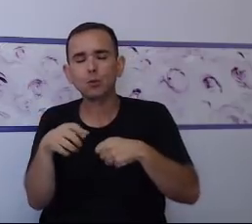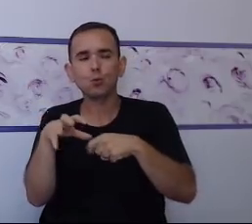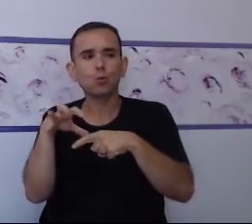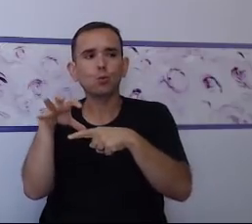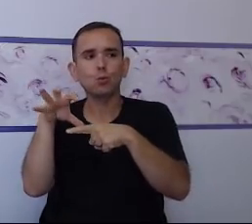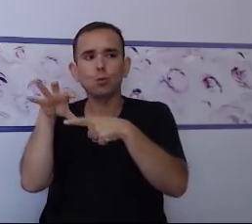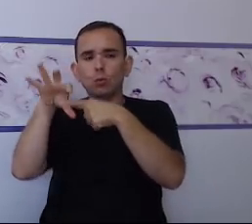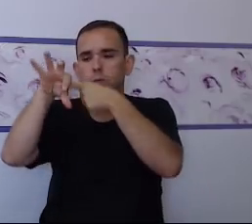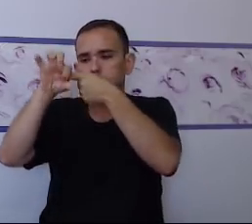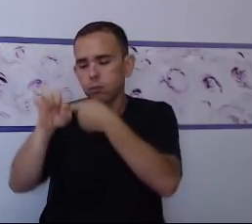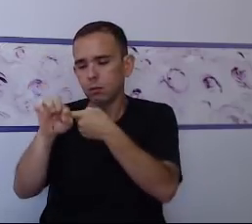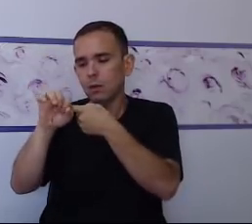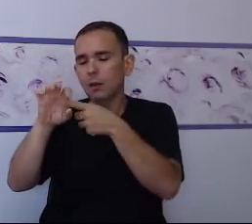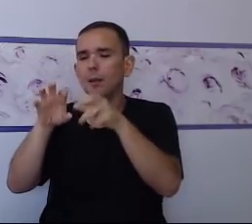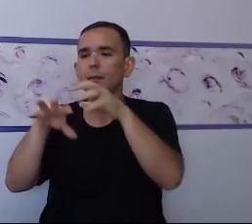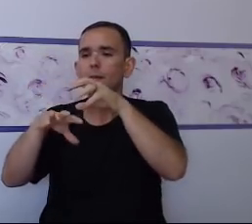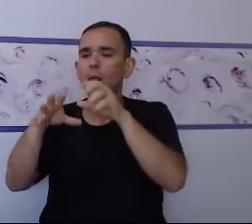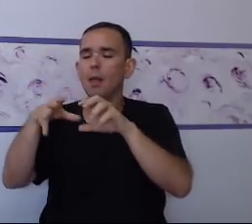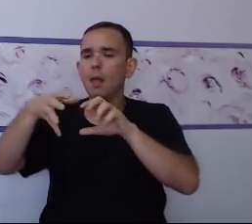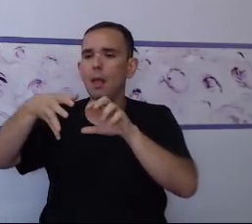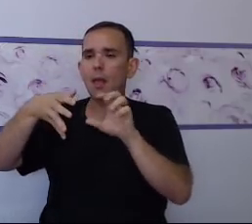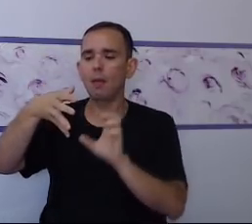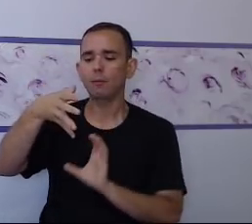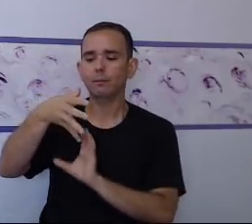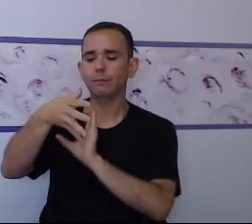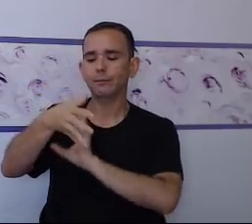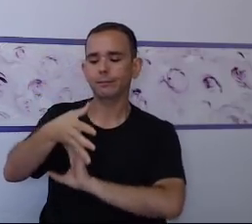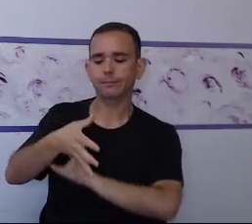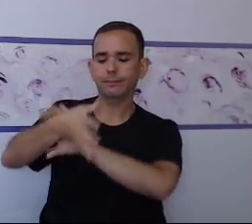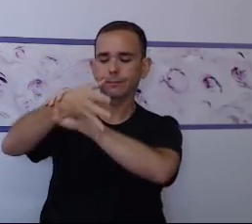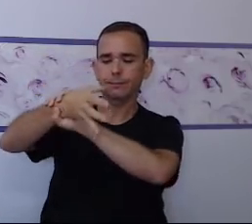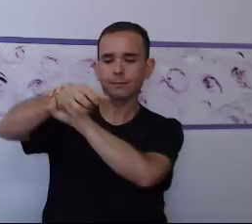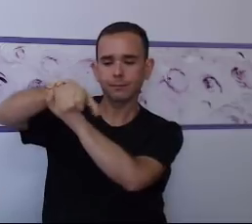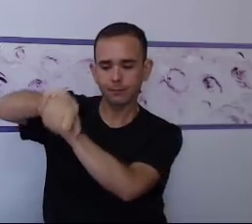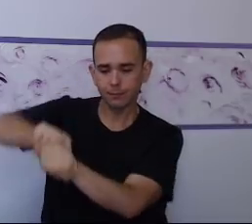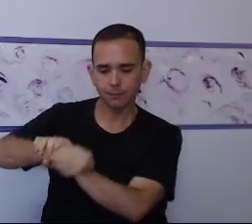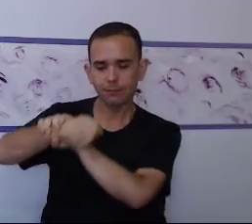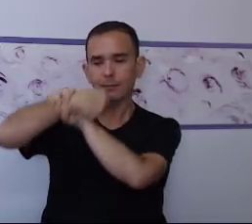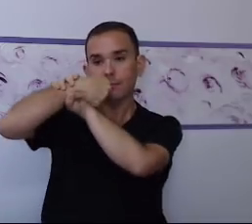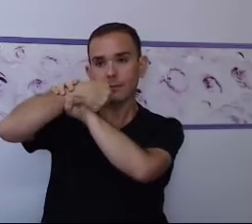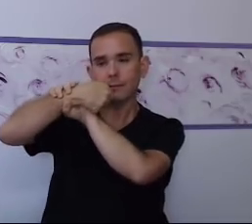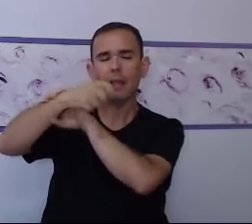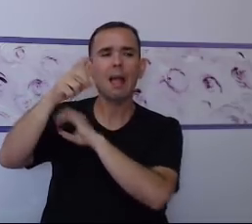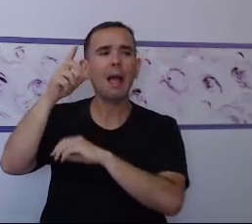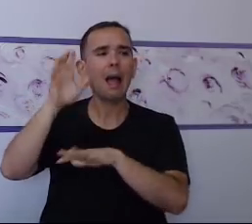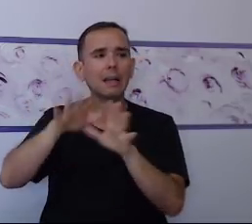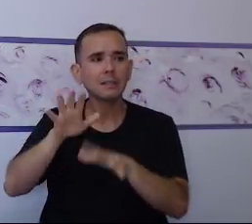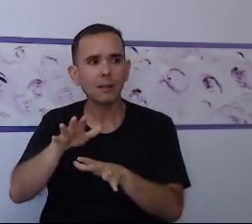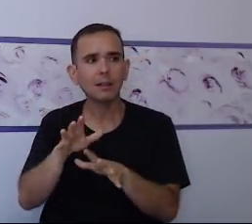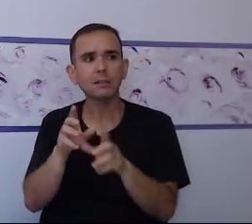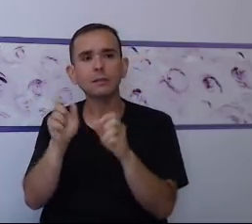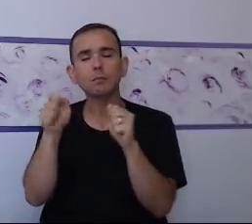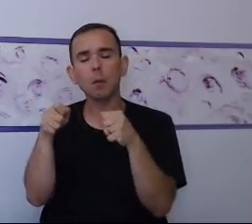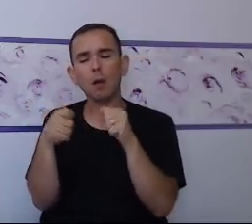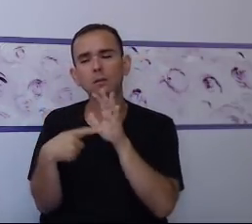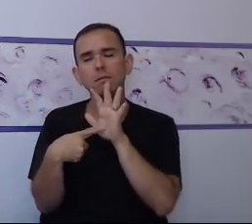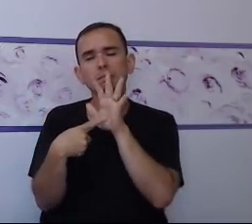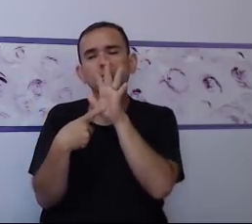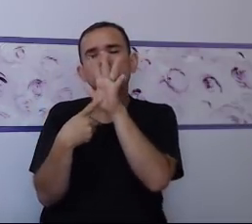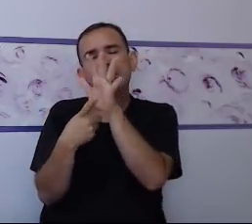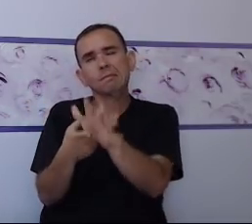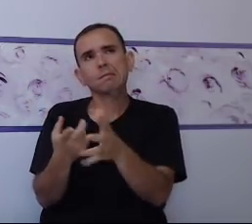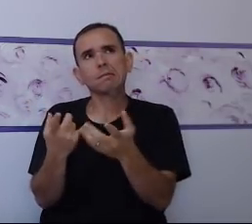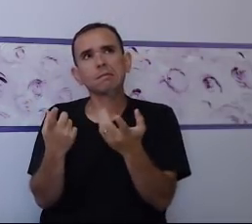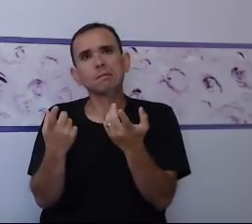fixar essa colher na mão dessa criança, tá? A colher, geralmente, ela precisa, não deve